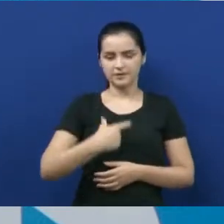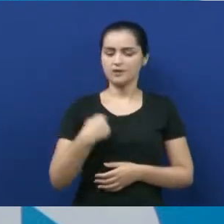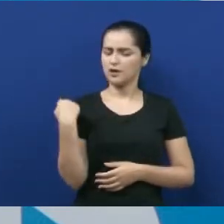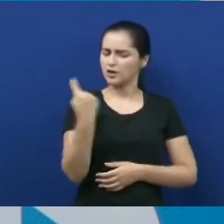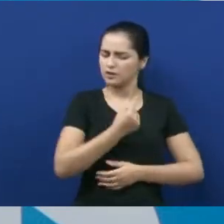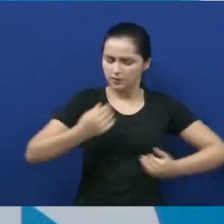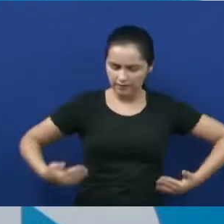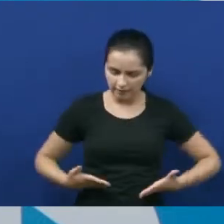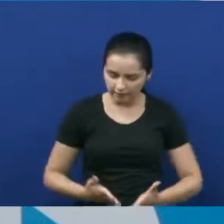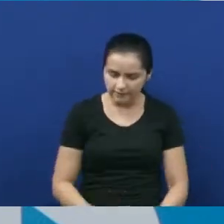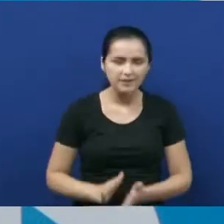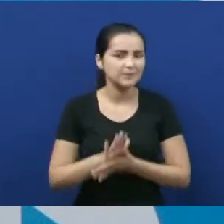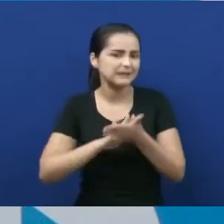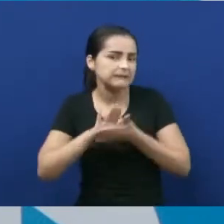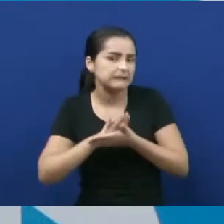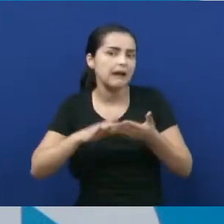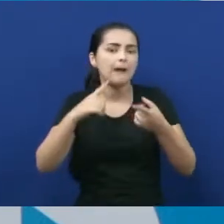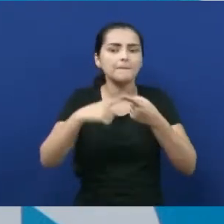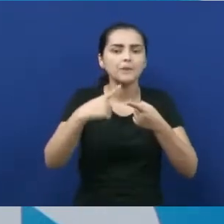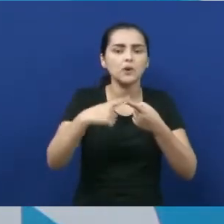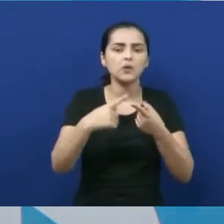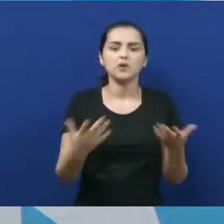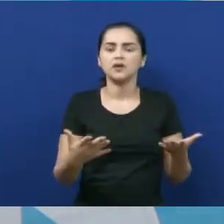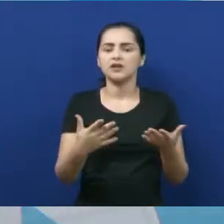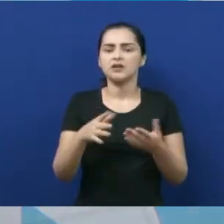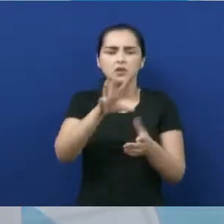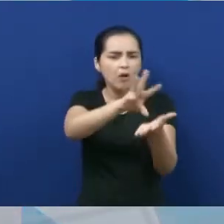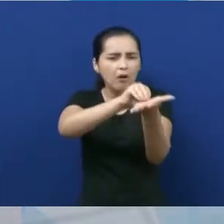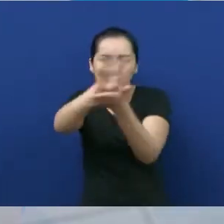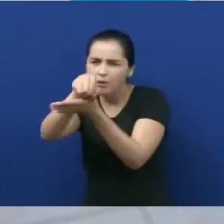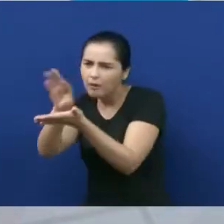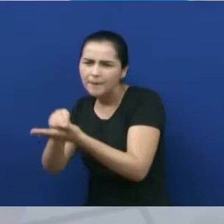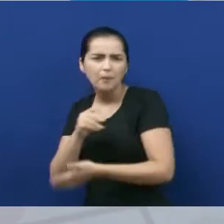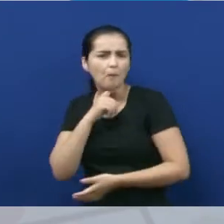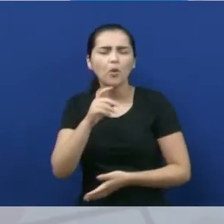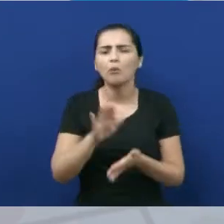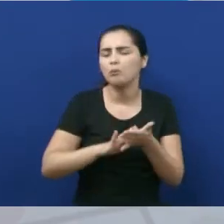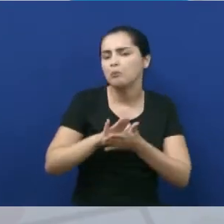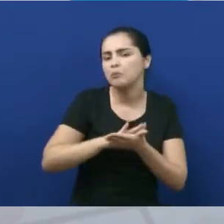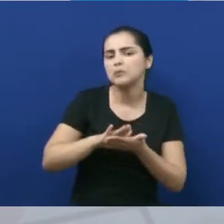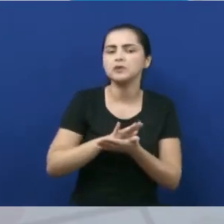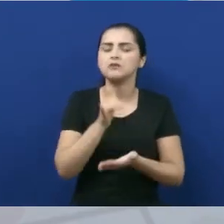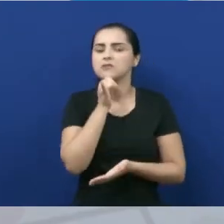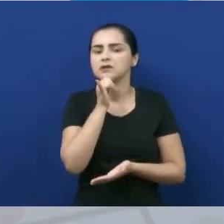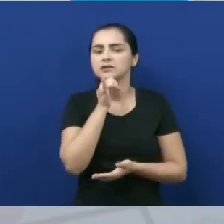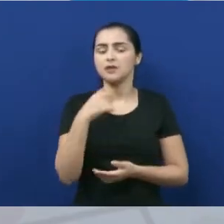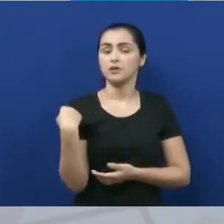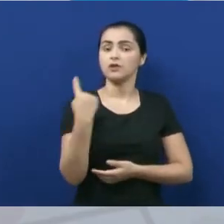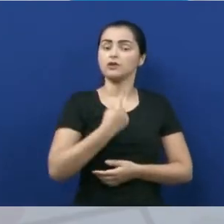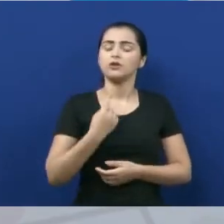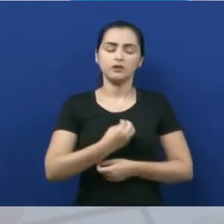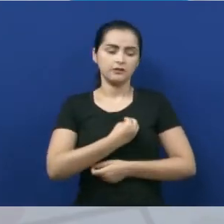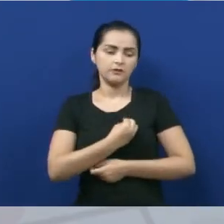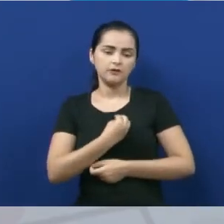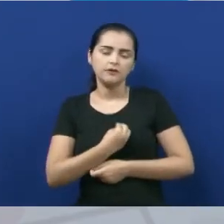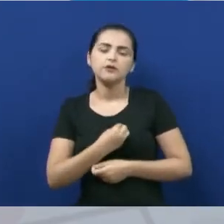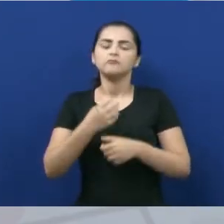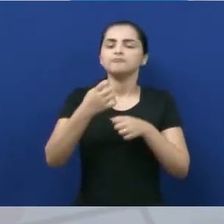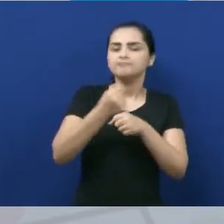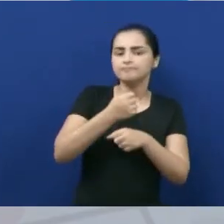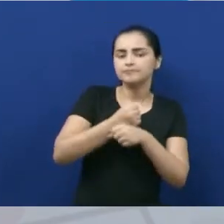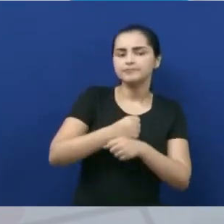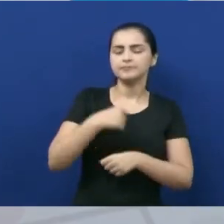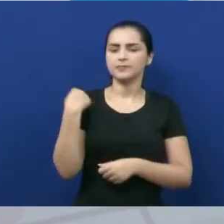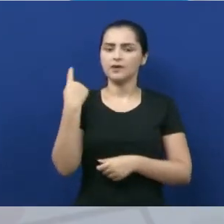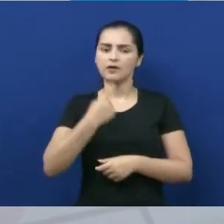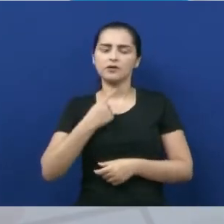não somos nada porque porque a gente não segue nenhum modelo à medida que a gente vive a gente constrói que e como